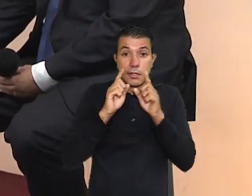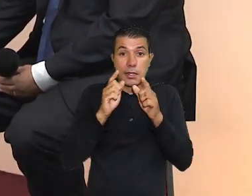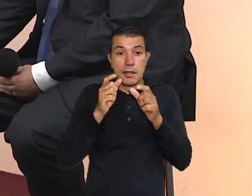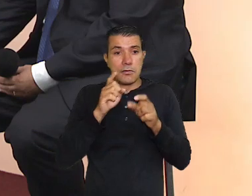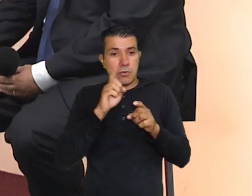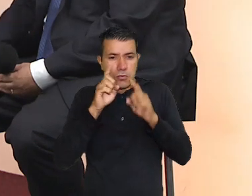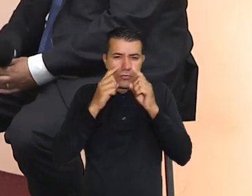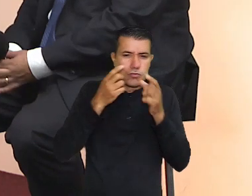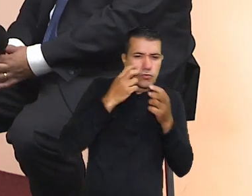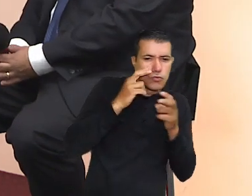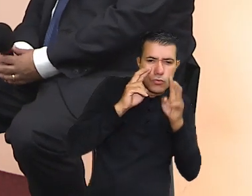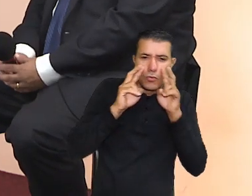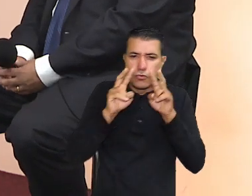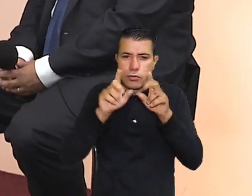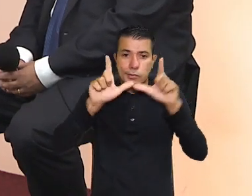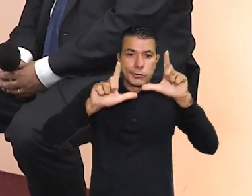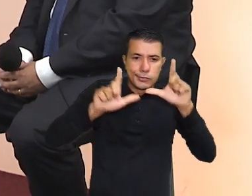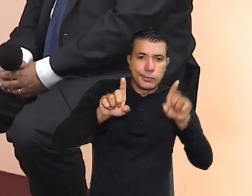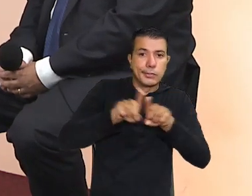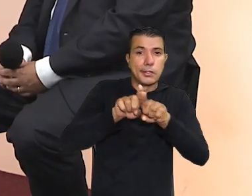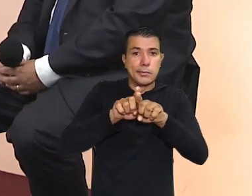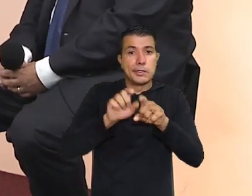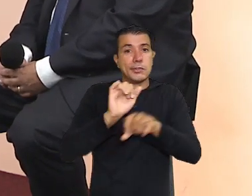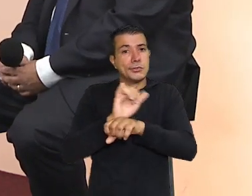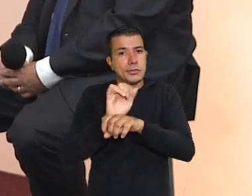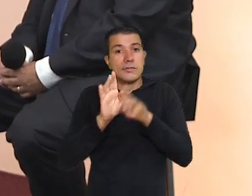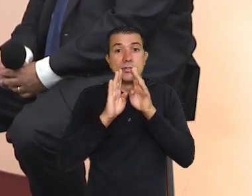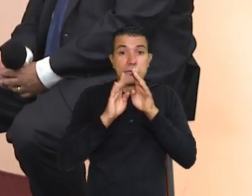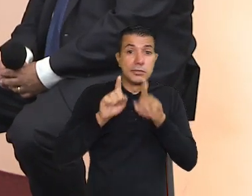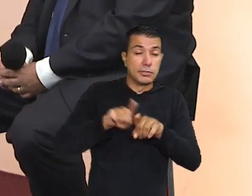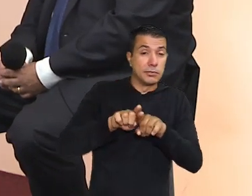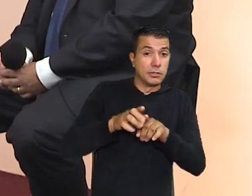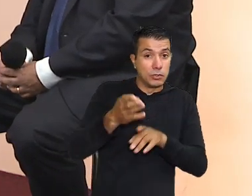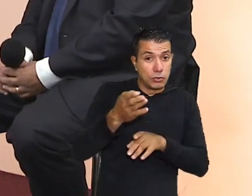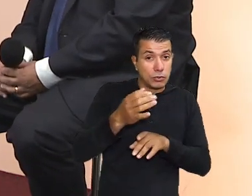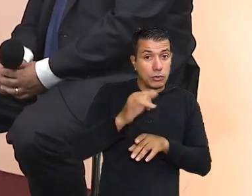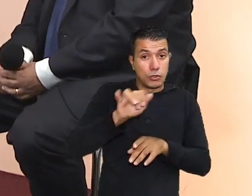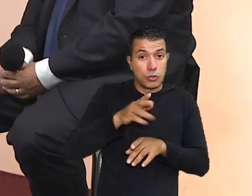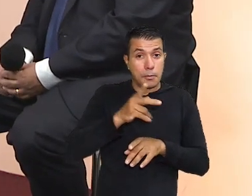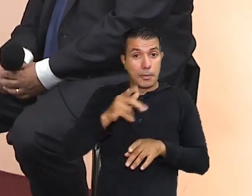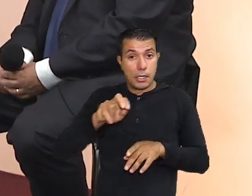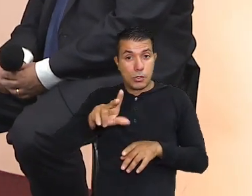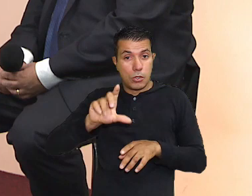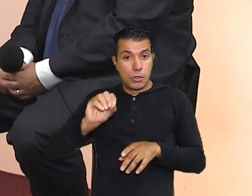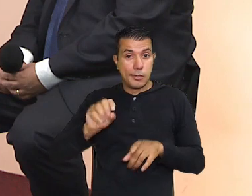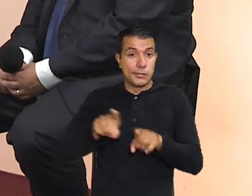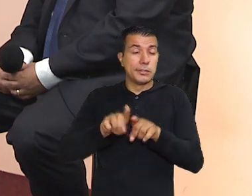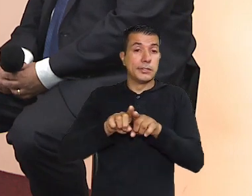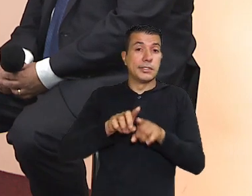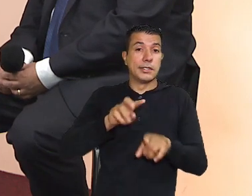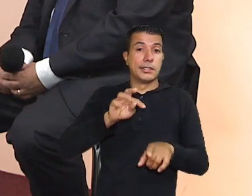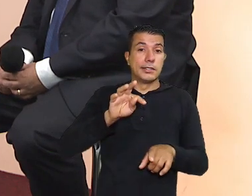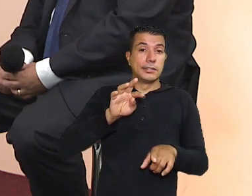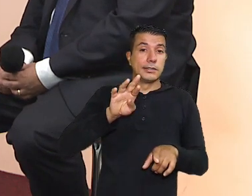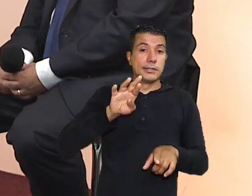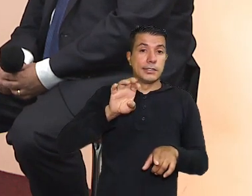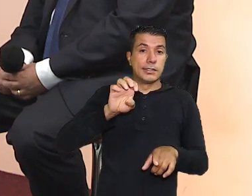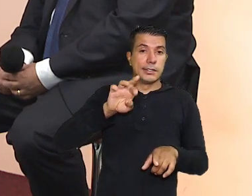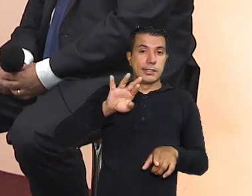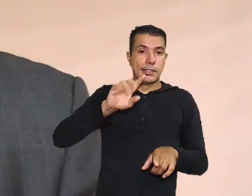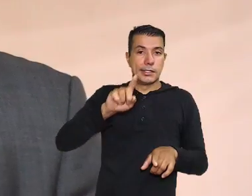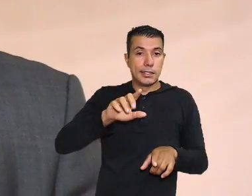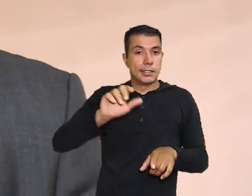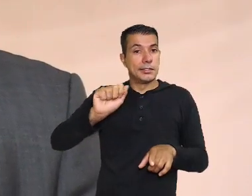essa transmissão. Eu tenho dois pedidos especiais. O pastor João Paulo pede mais uma vez para eu mandar um abraço para a dona Tereza, é a mãe do pastor